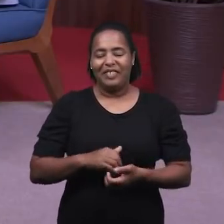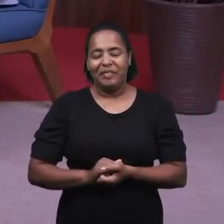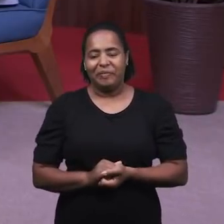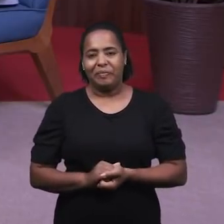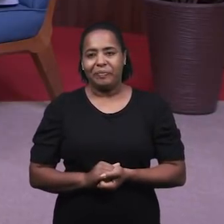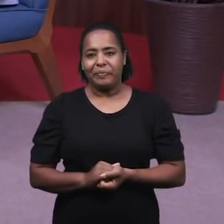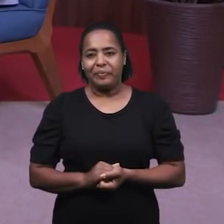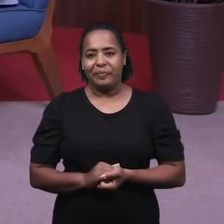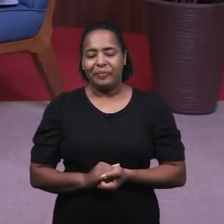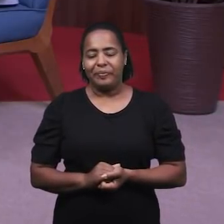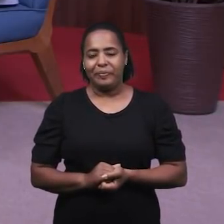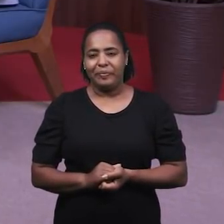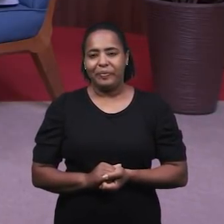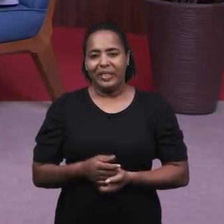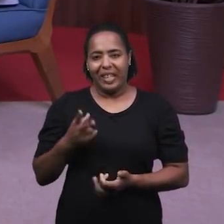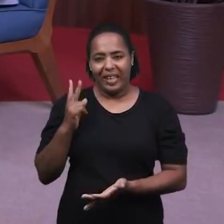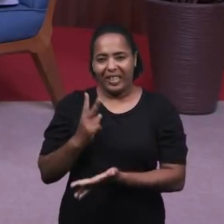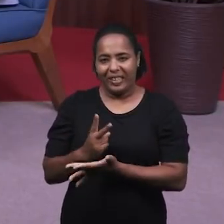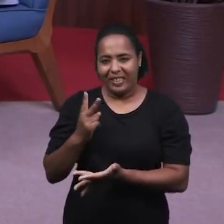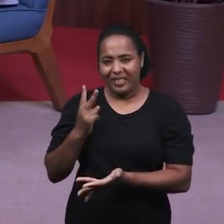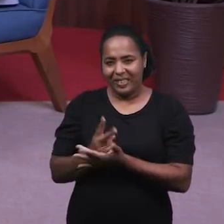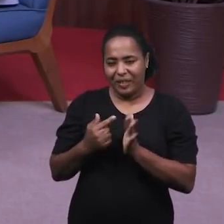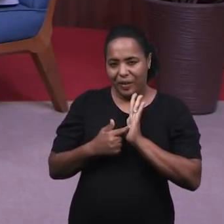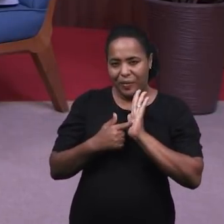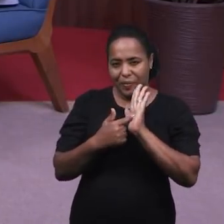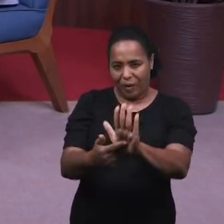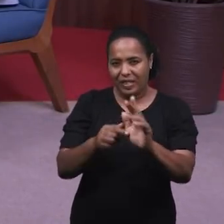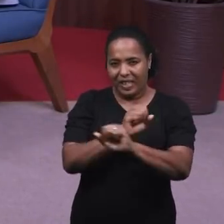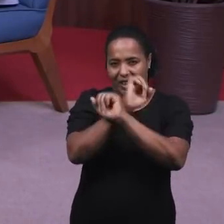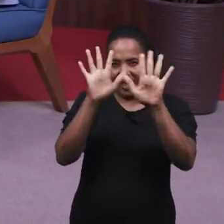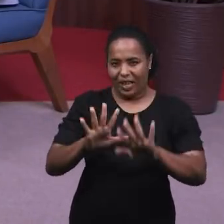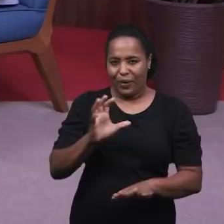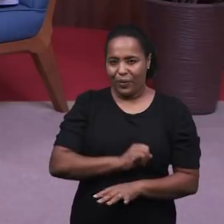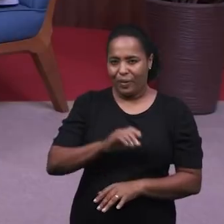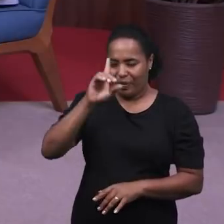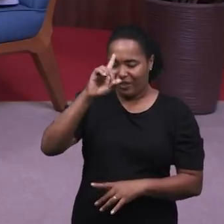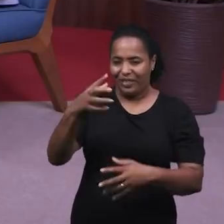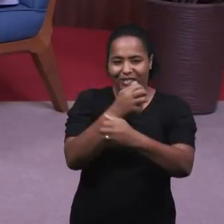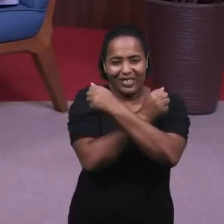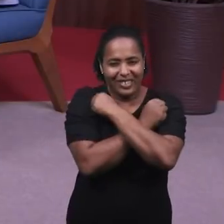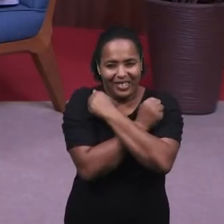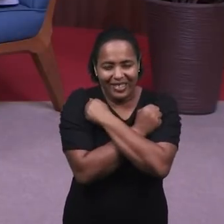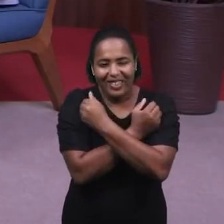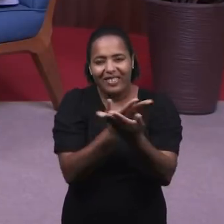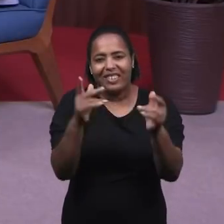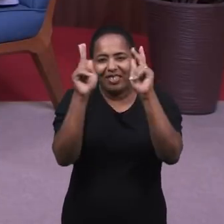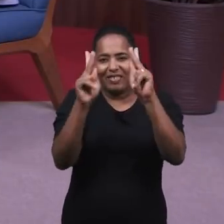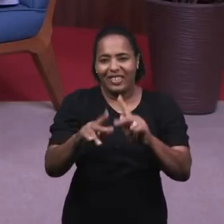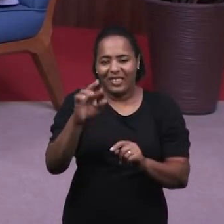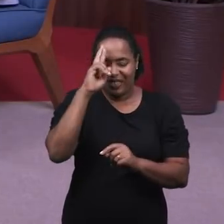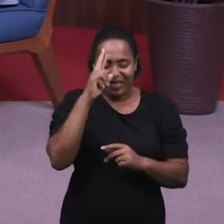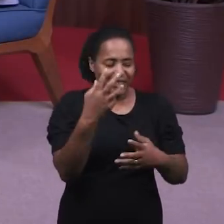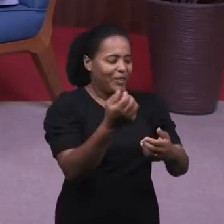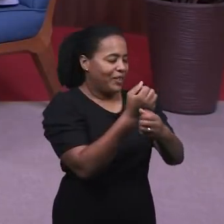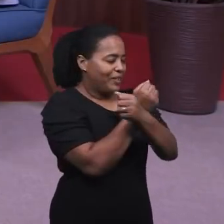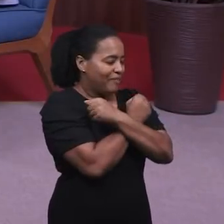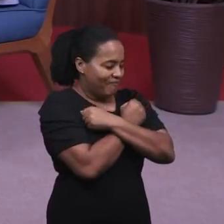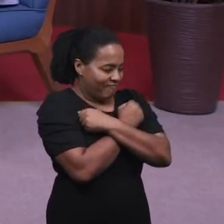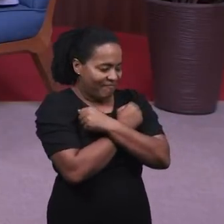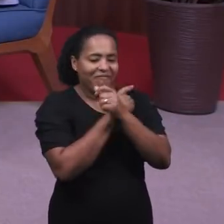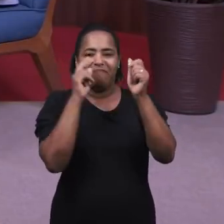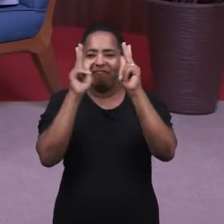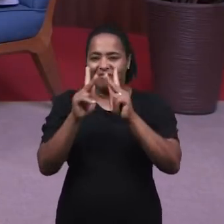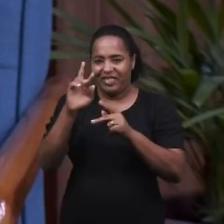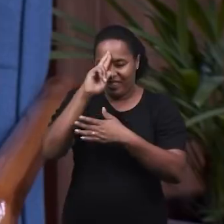Onde está patente o grande amor de Deus. Um abraço, paz do Senhor. Jesus, a paz do Senhor a todos